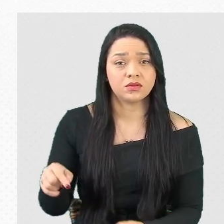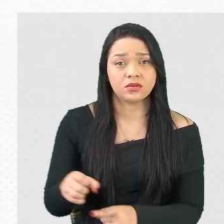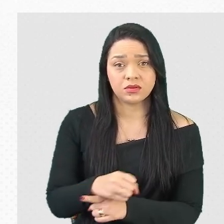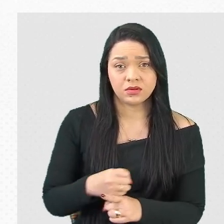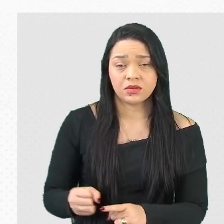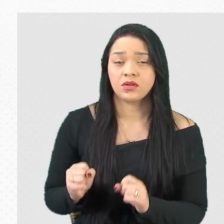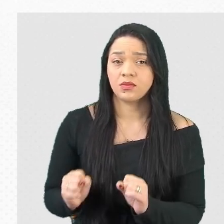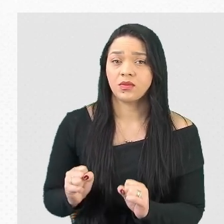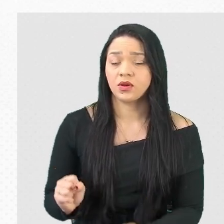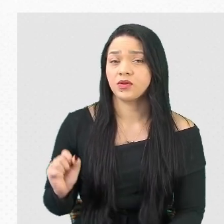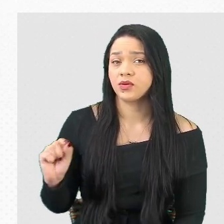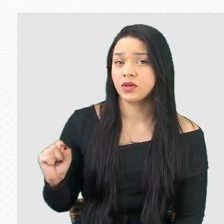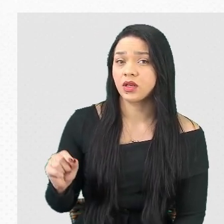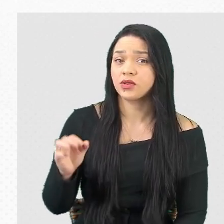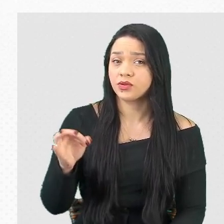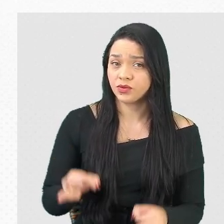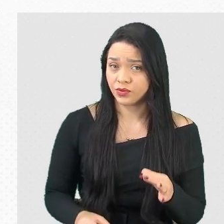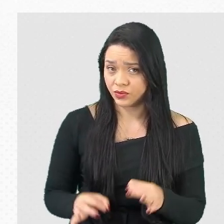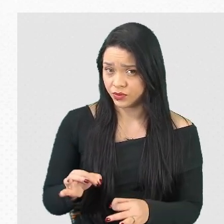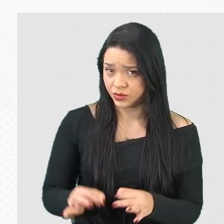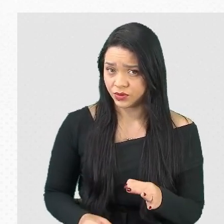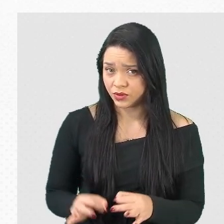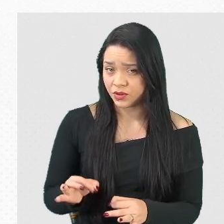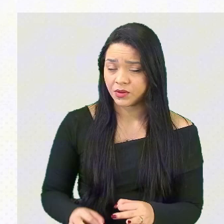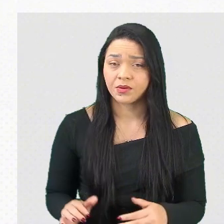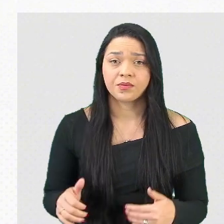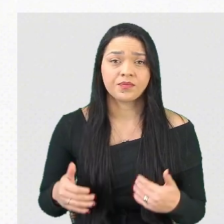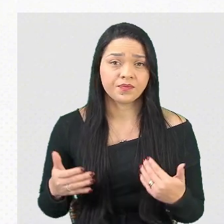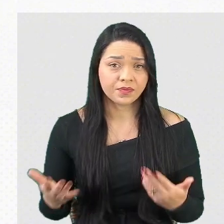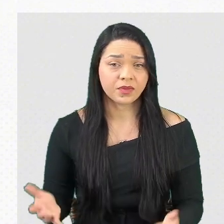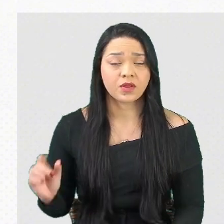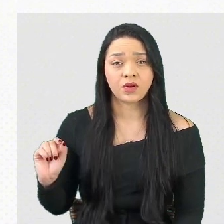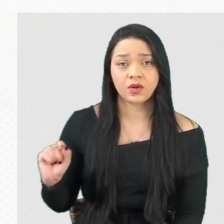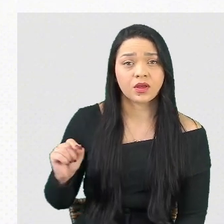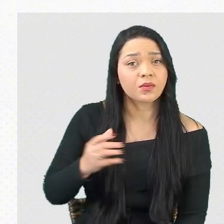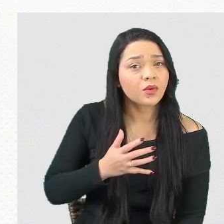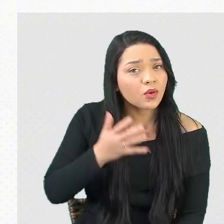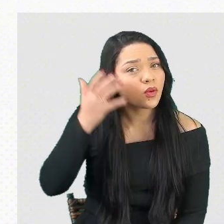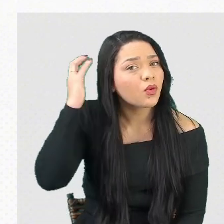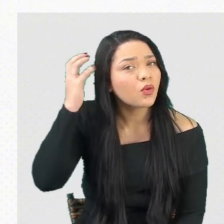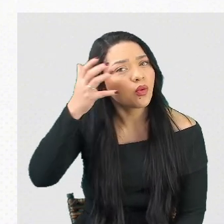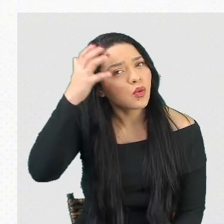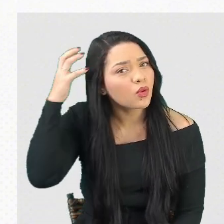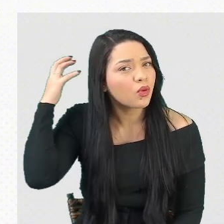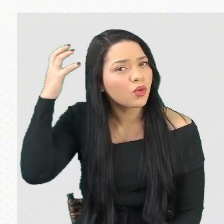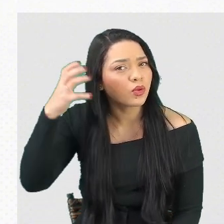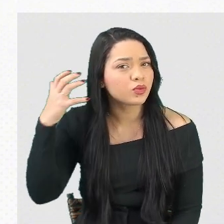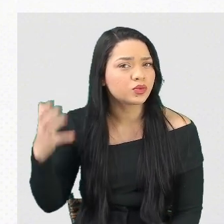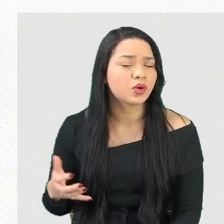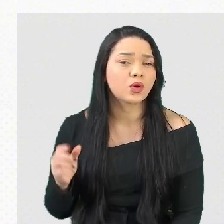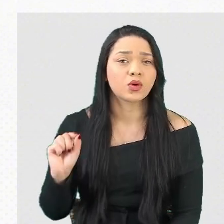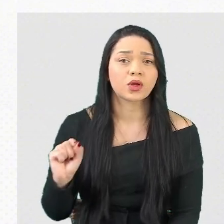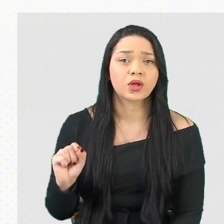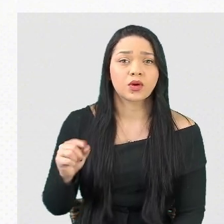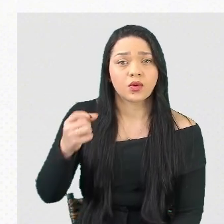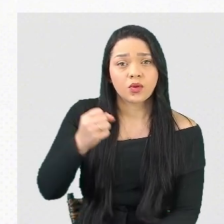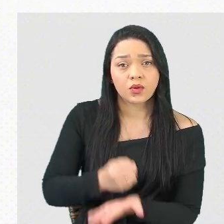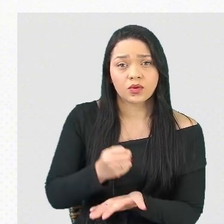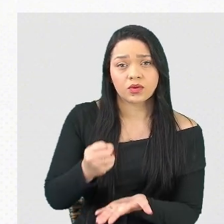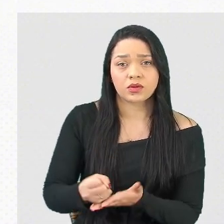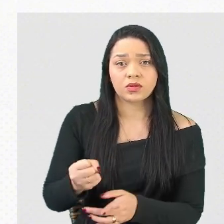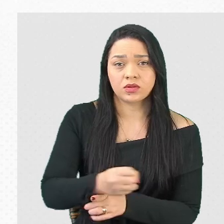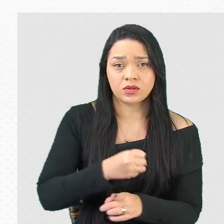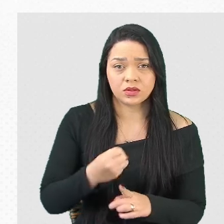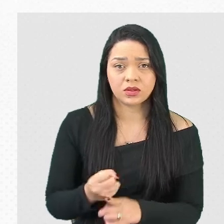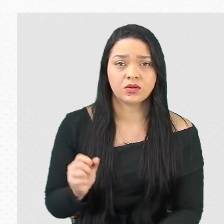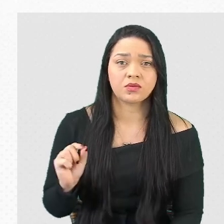poderia ser mais justa. Então, para Rousseau, né, o contrato social, né, era ideal